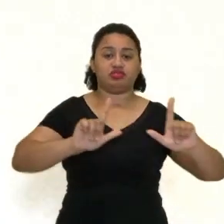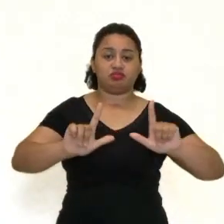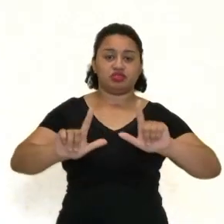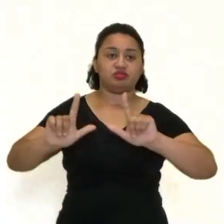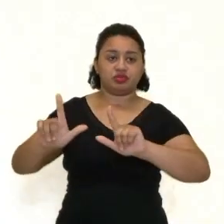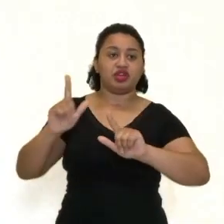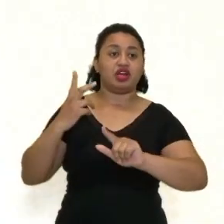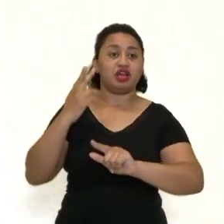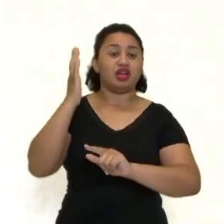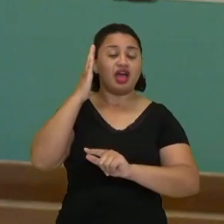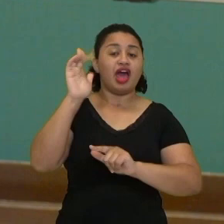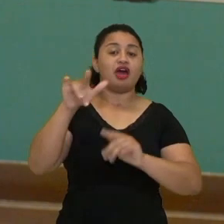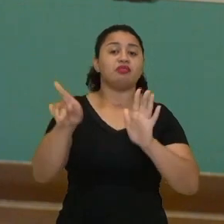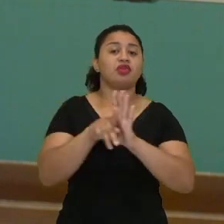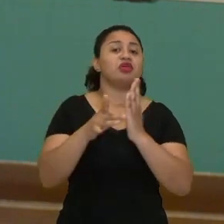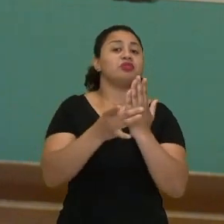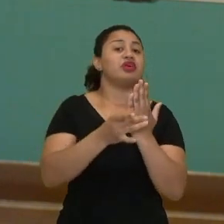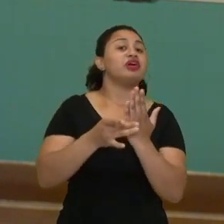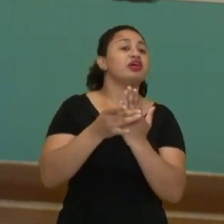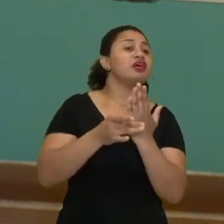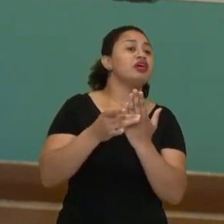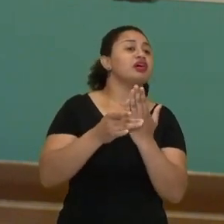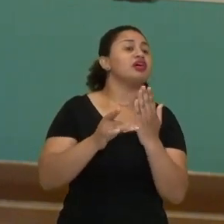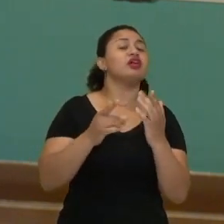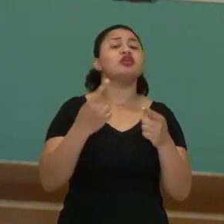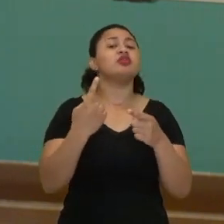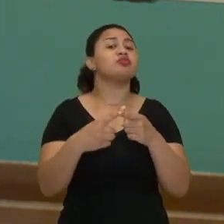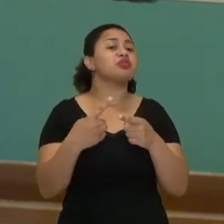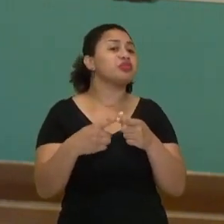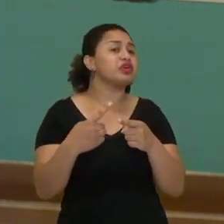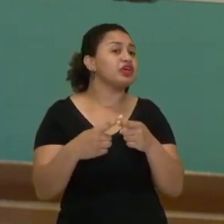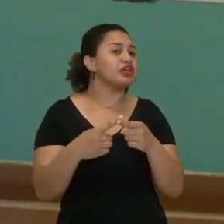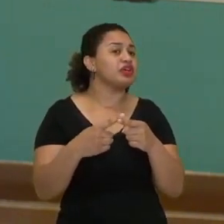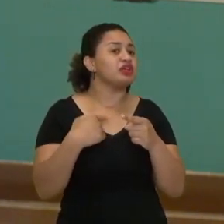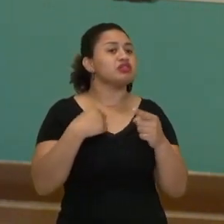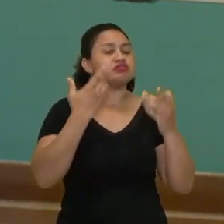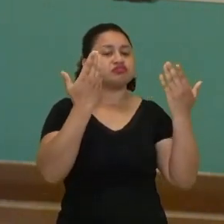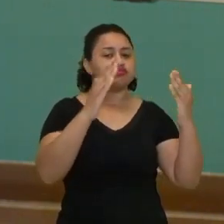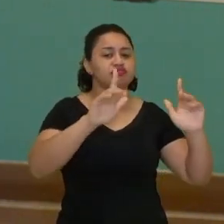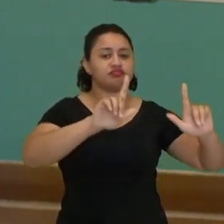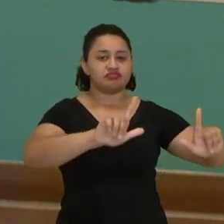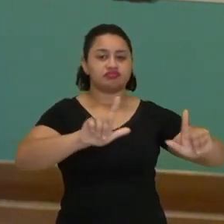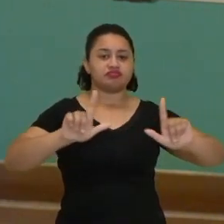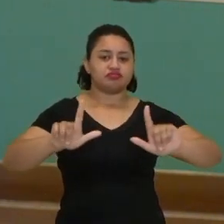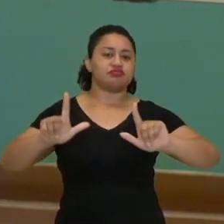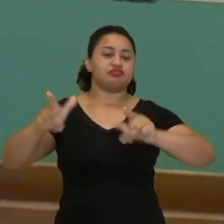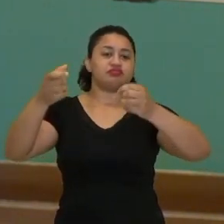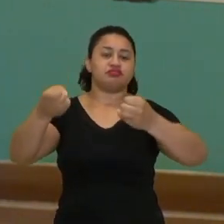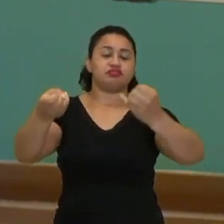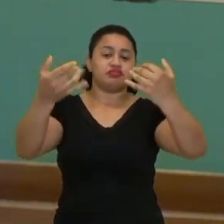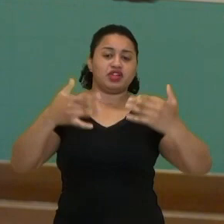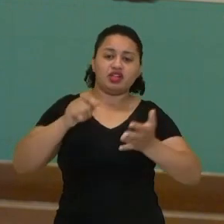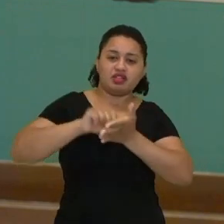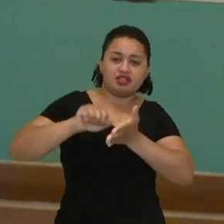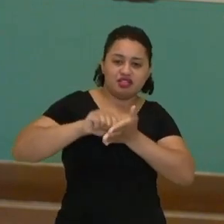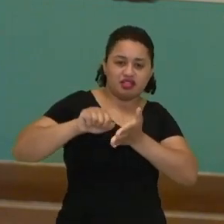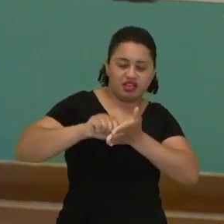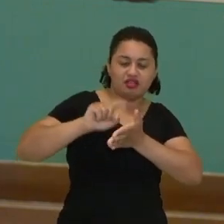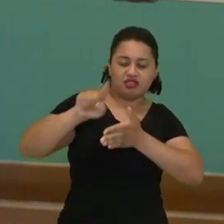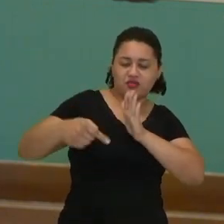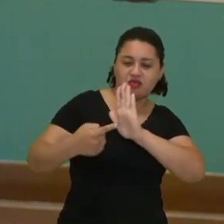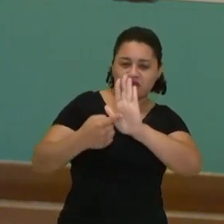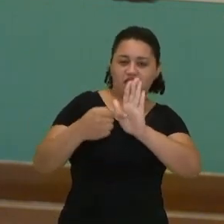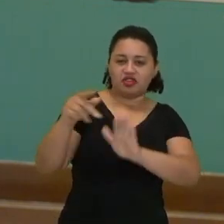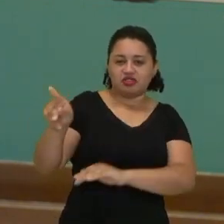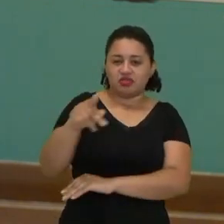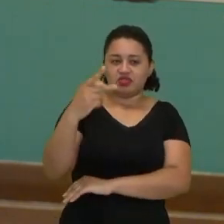embaixo, são de cunho realista? Por quê? Então você vai analisar e explicar para mim. Escreve aí, depois mostra para o seu